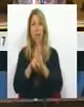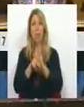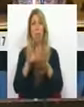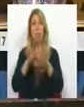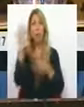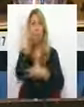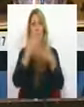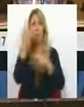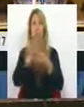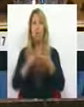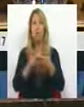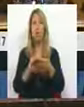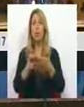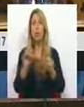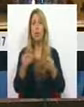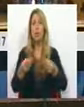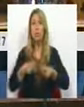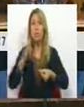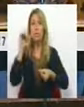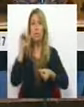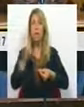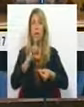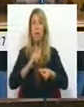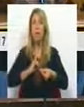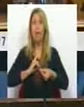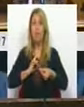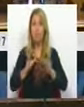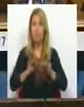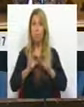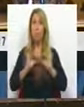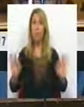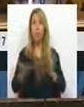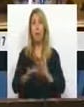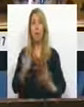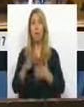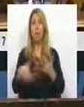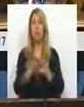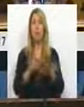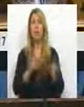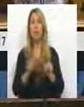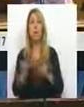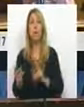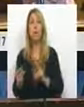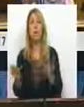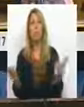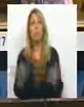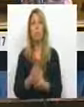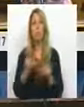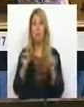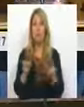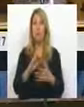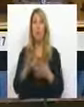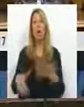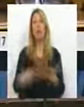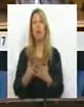Não recebemos ainda a retirada formal dessa proposta de alteração. Porquê? Porque esta proposta